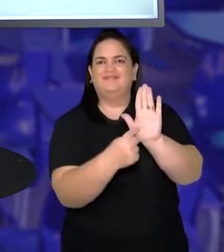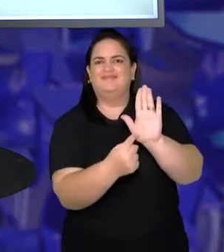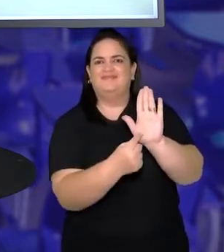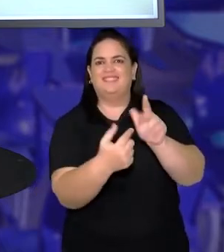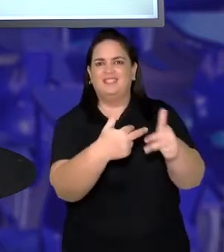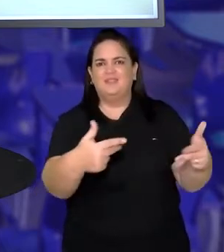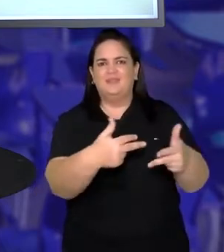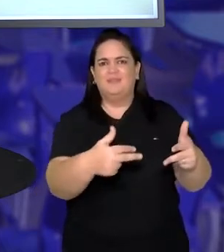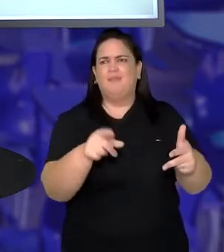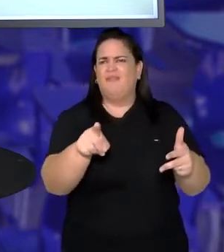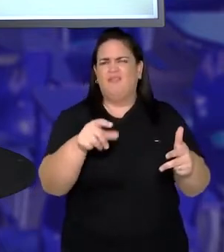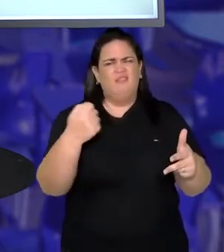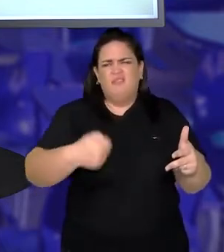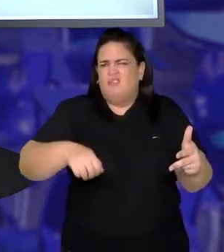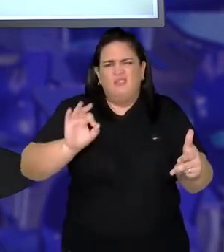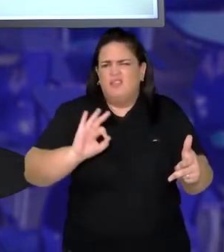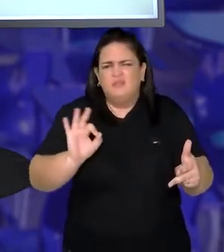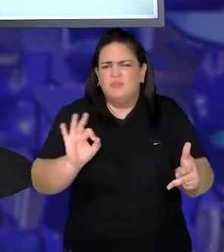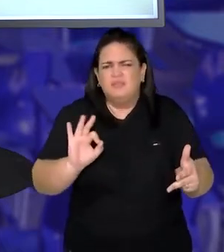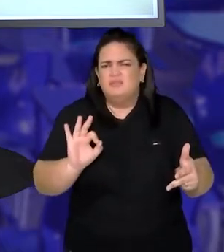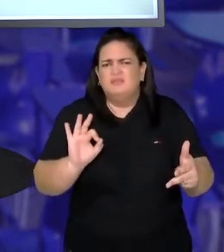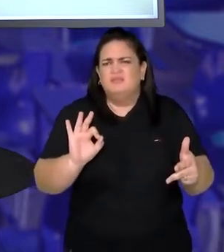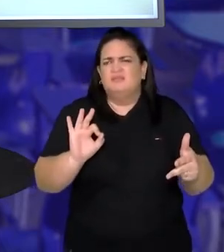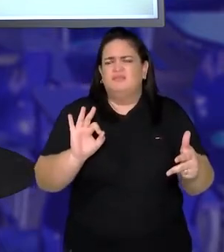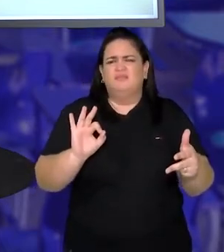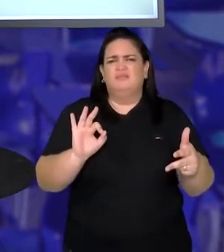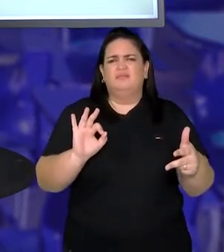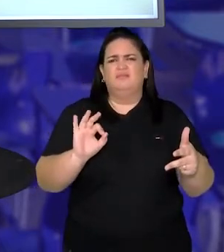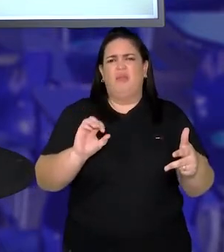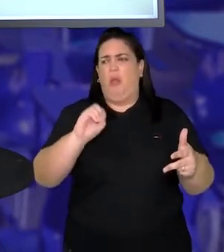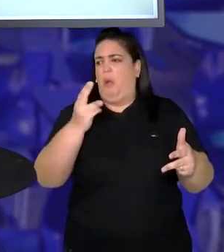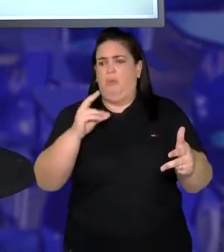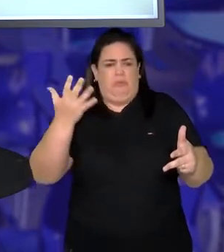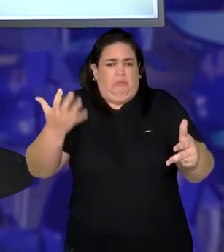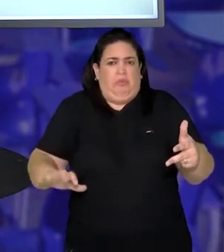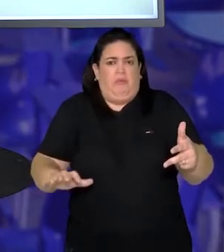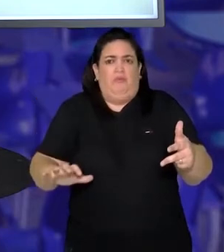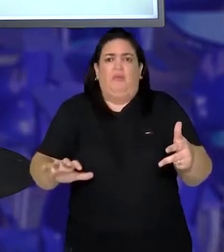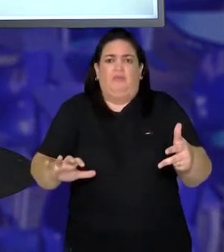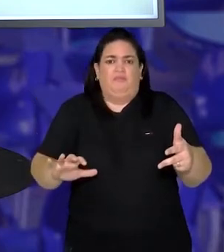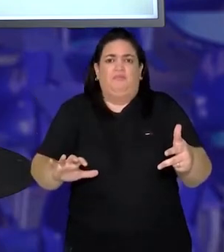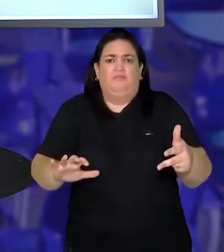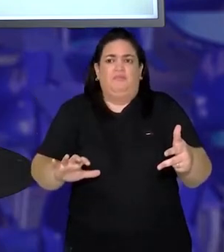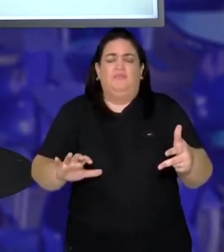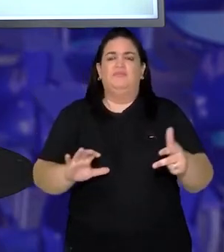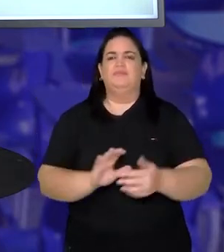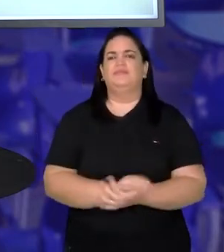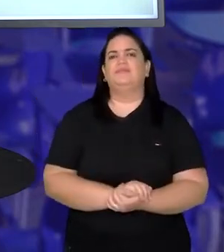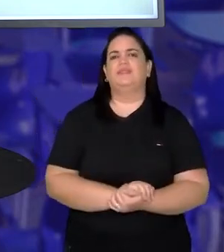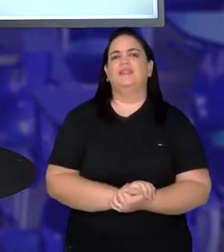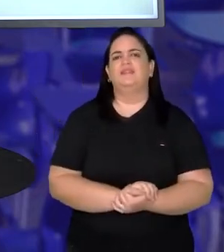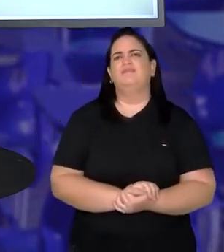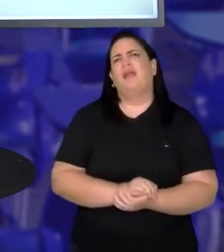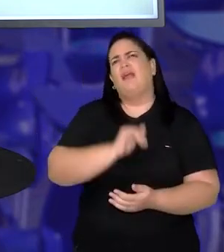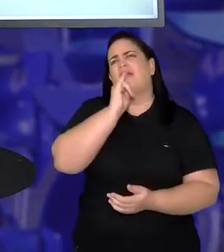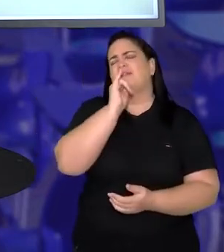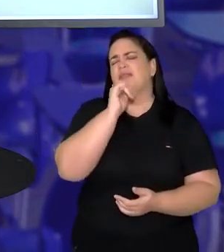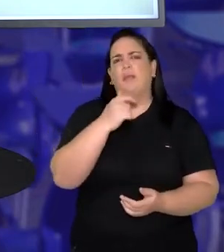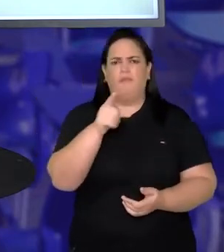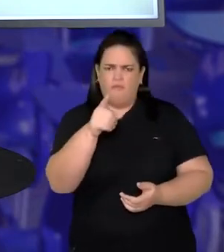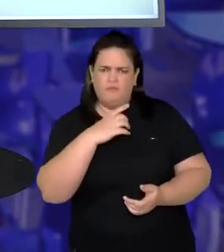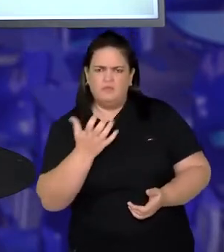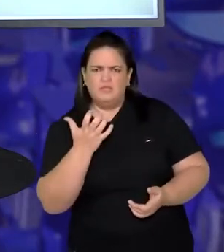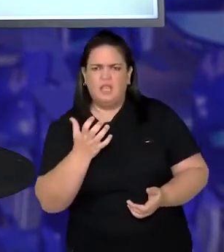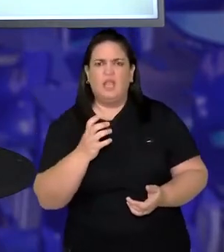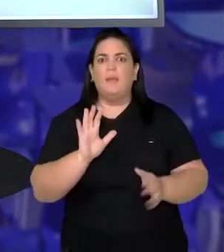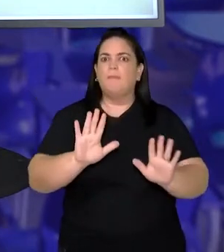não necessariamente precisa consumir aquele produto se você vê que não é necessário ou se você não quiser. Ou mesmo que você queira, você tem que pensar o